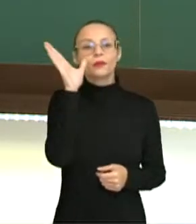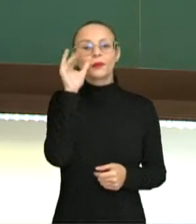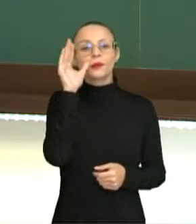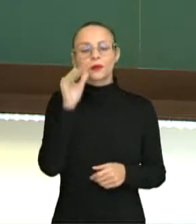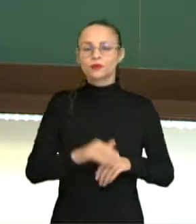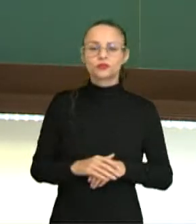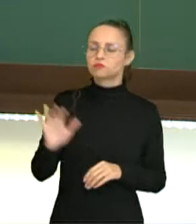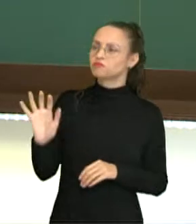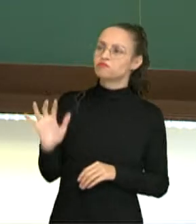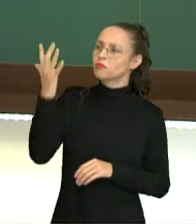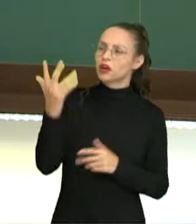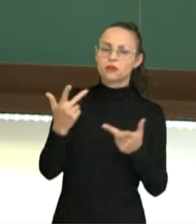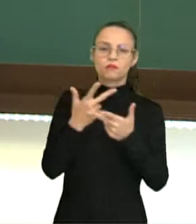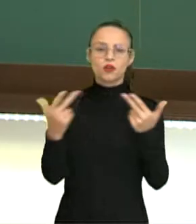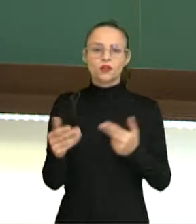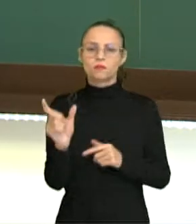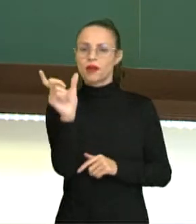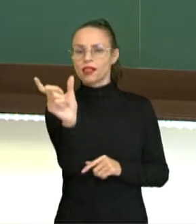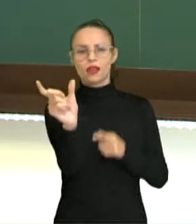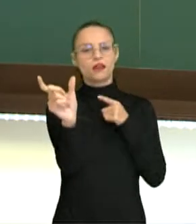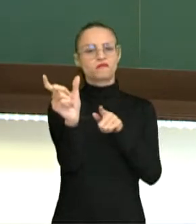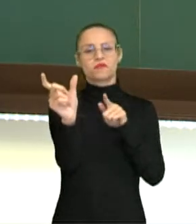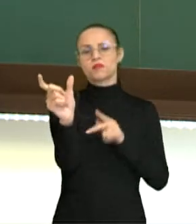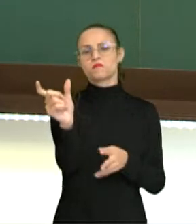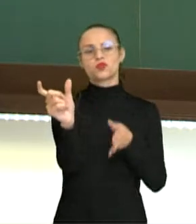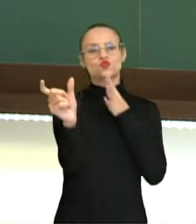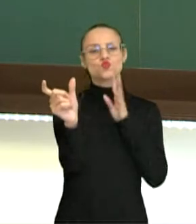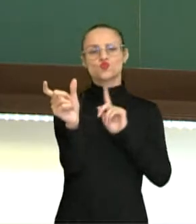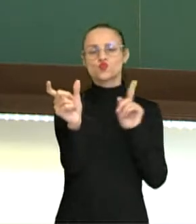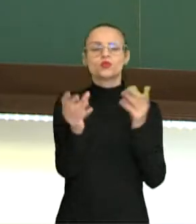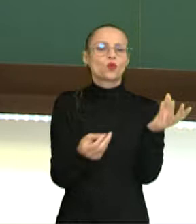fato, o significado de uma palavra que eu não sei, como é que é?